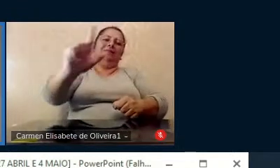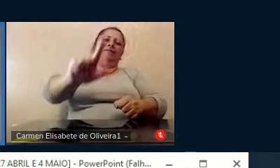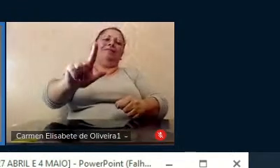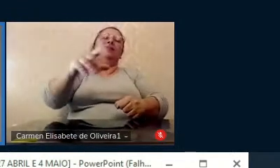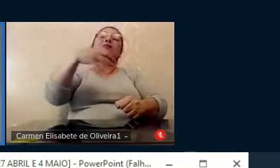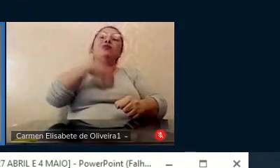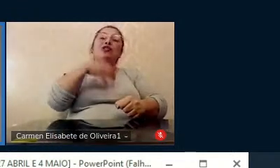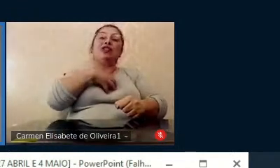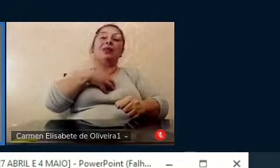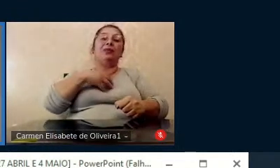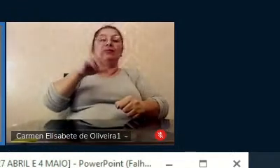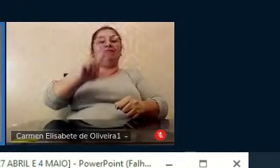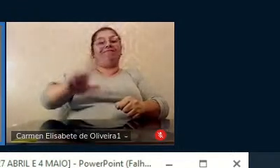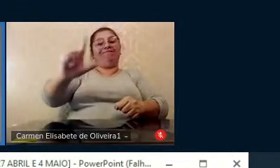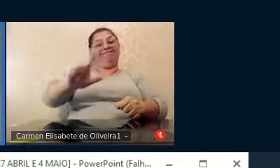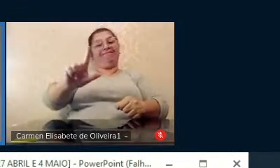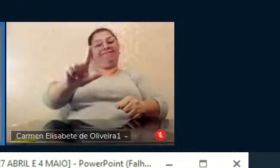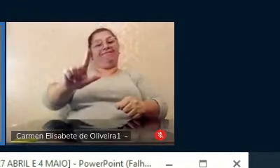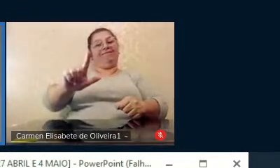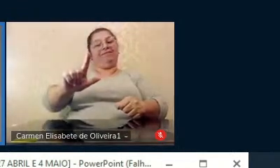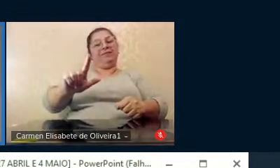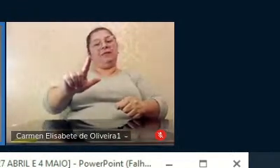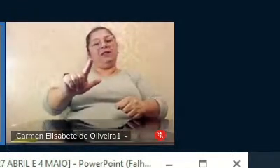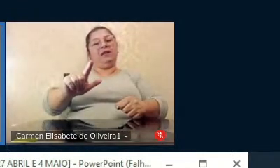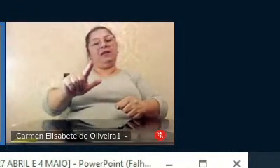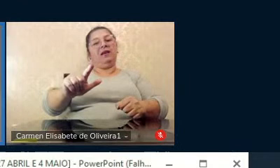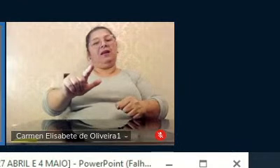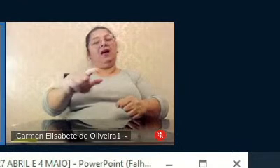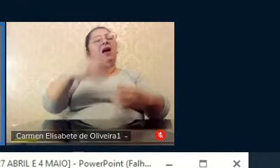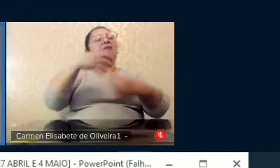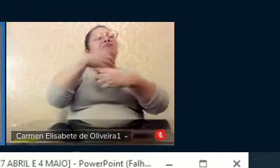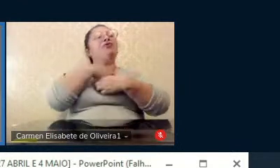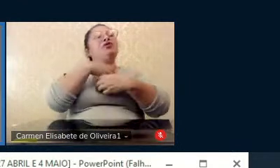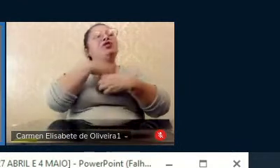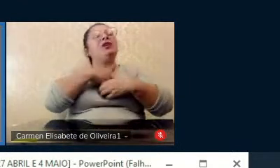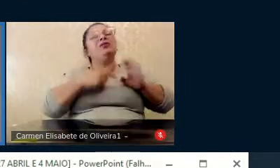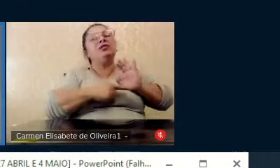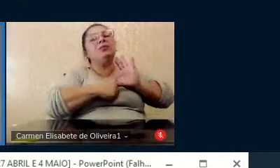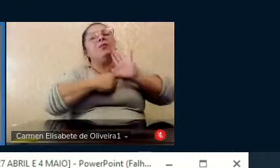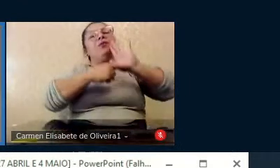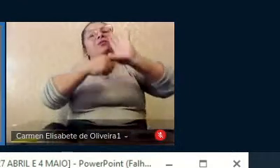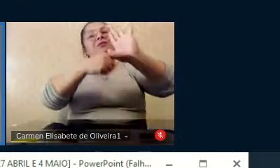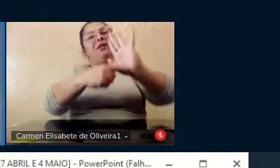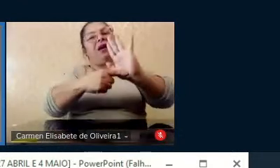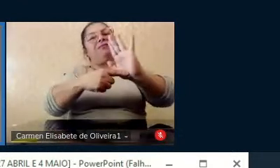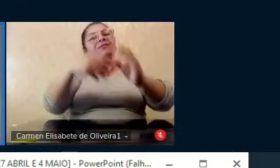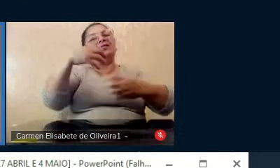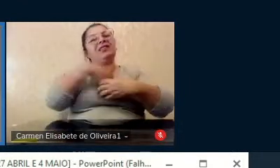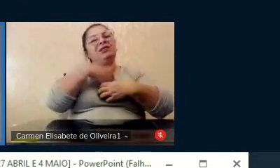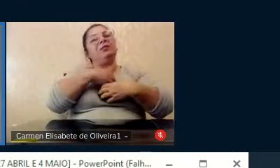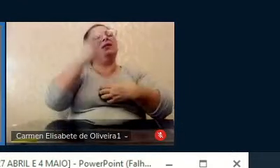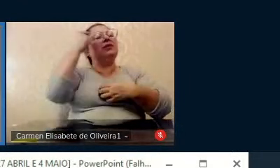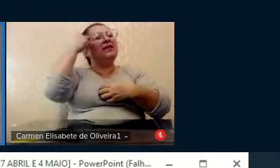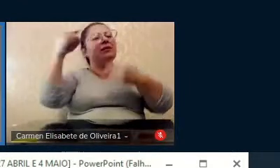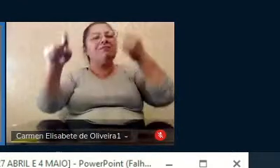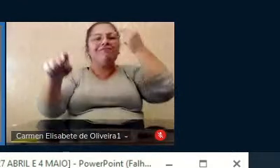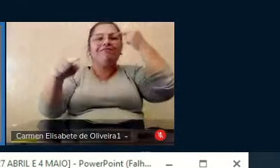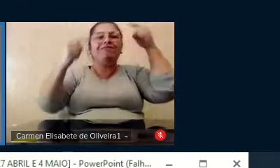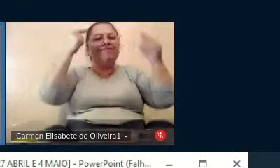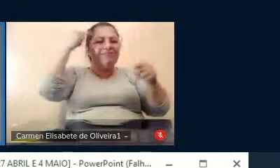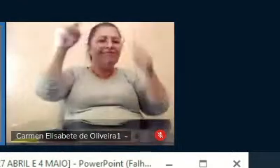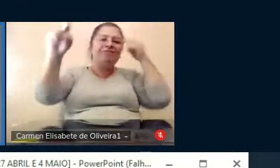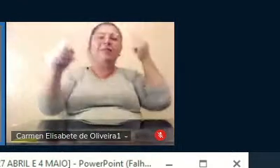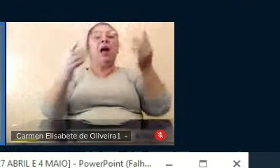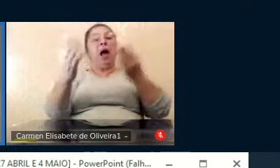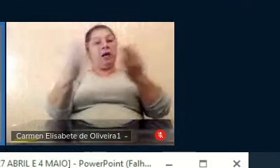nós temos de representar nossos sentimentos, nossas ideias, né? Que muitas vezes a gente não